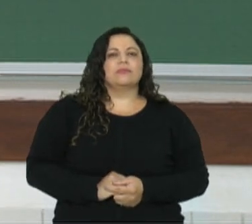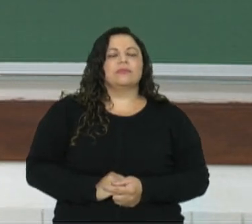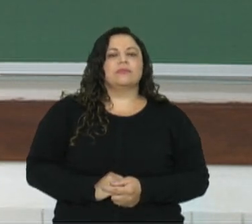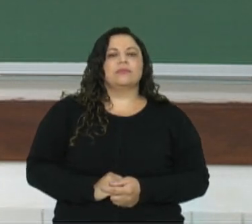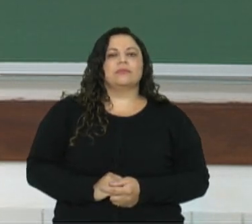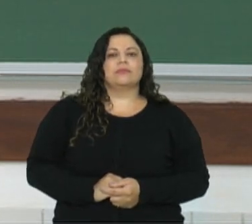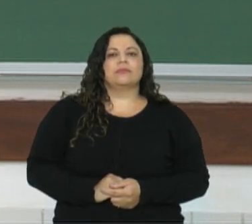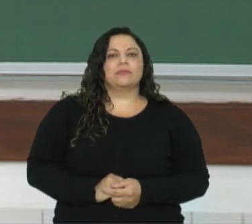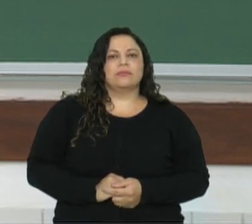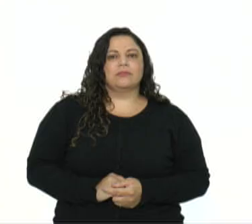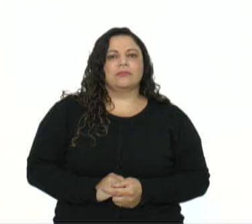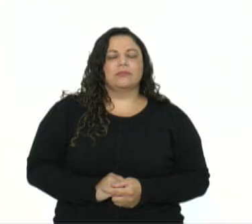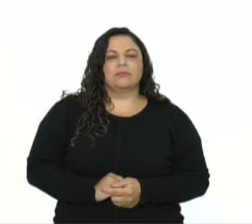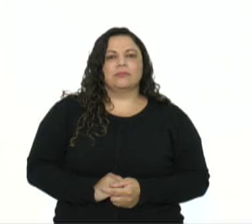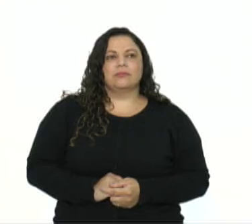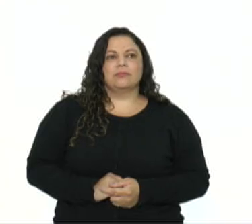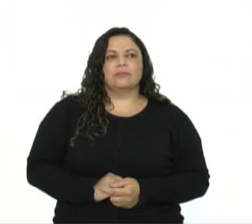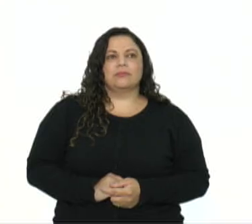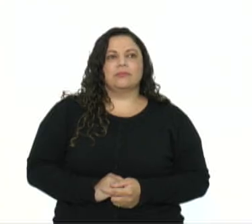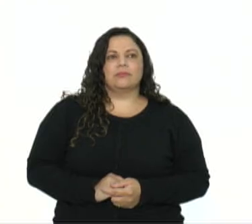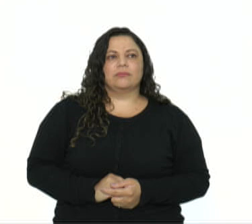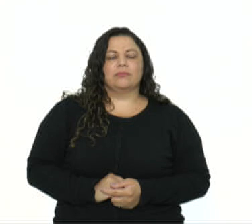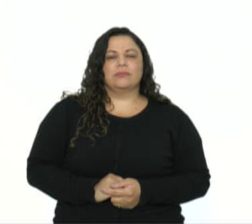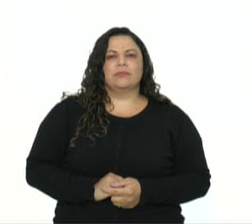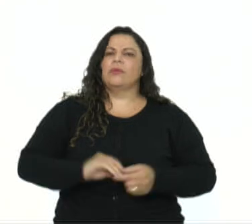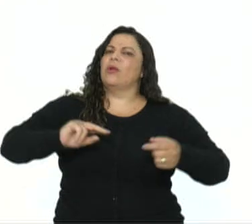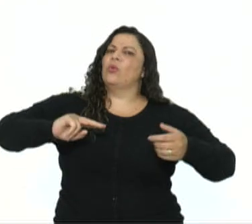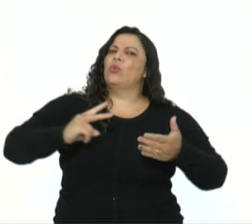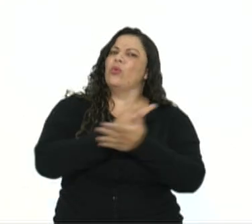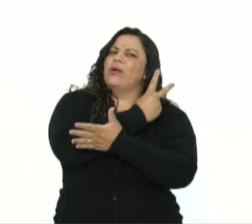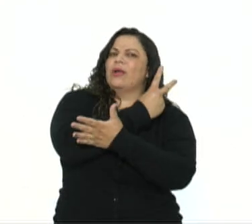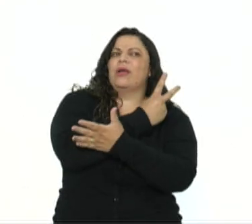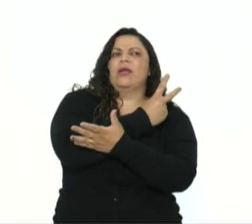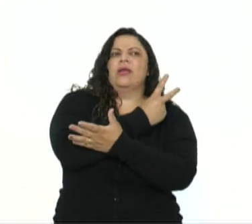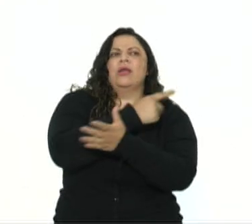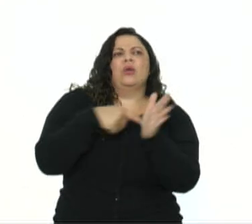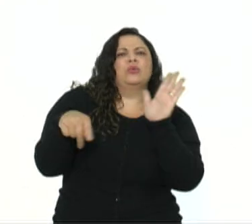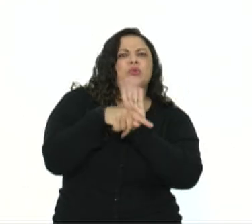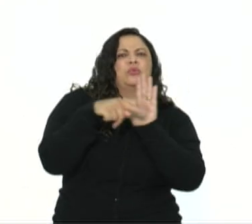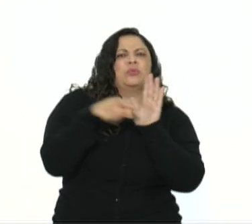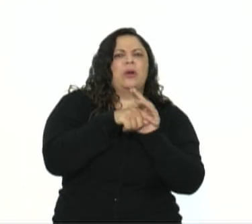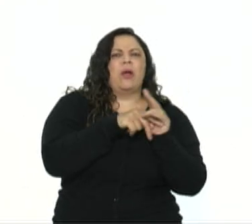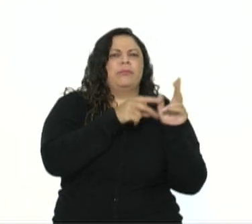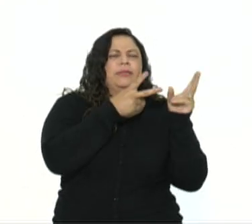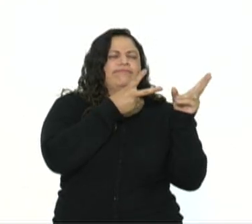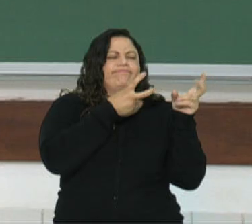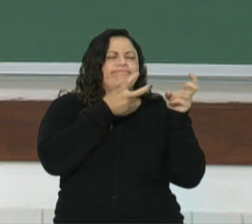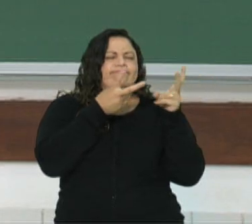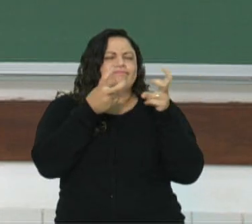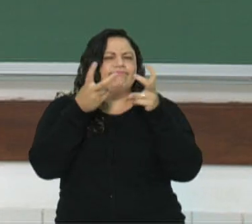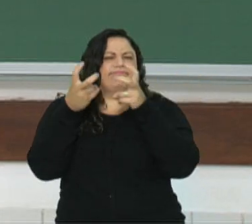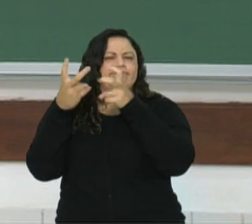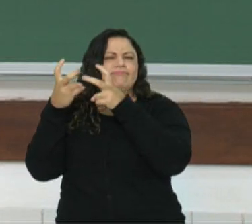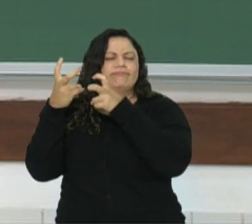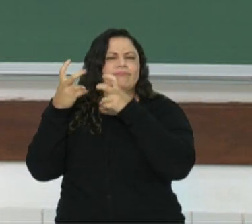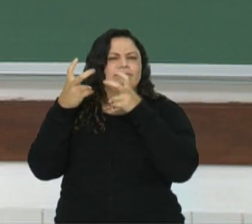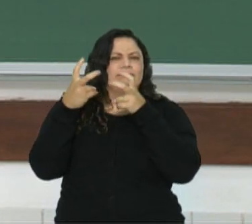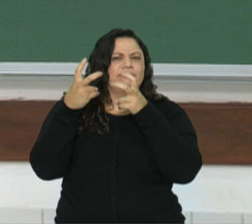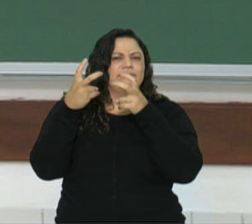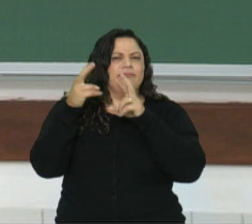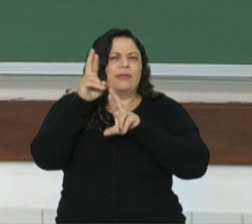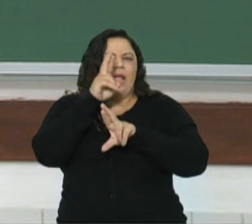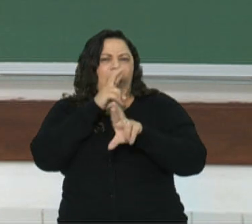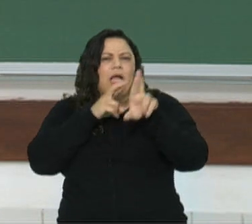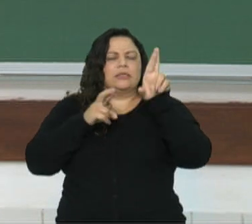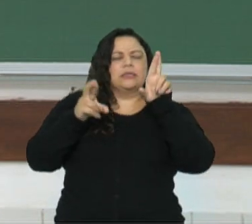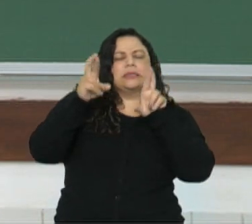Vejamos um pouco mais. E aí os erros que vêm da nossa própria análise. Então, uma coisa vai juntando a outra.